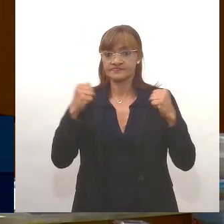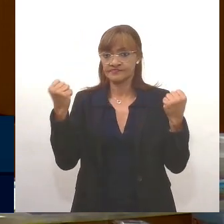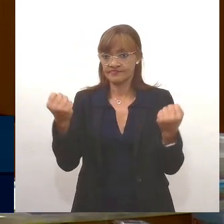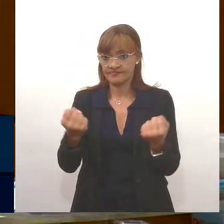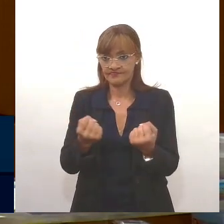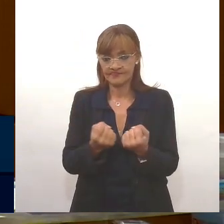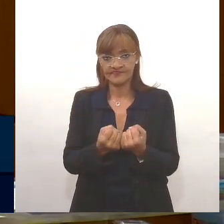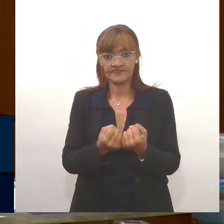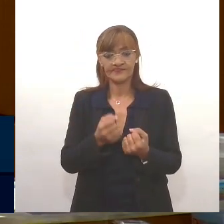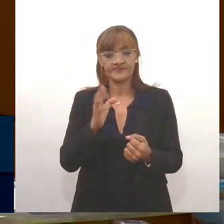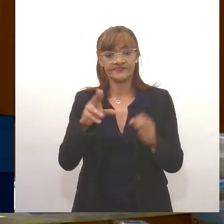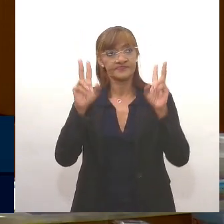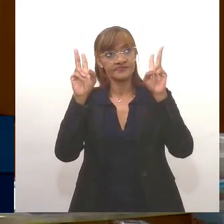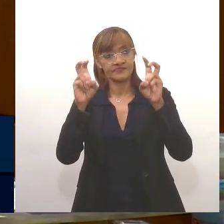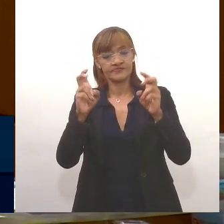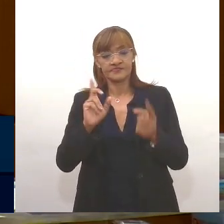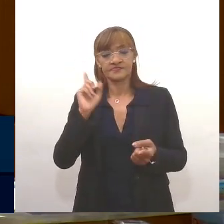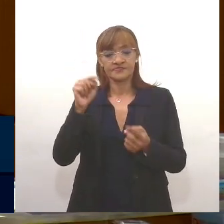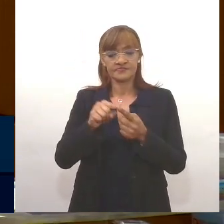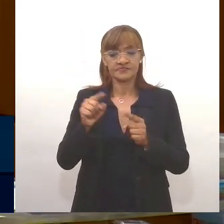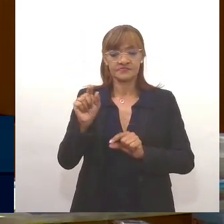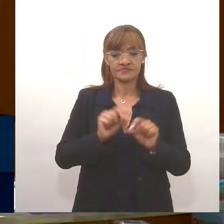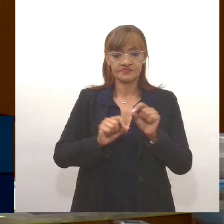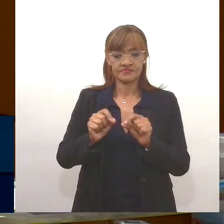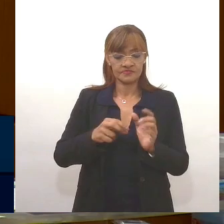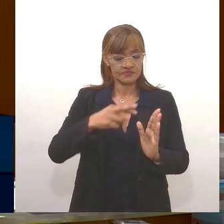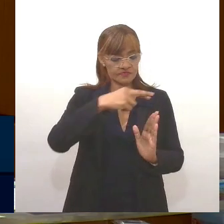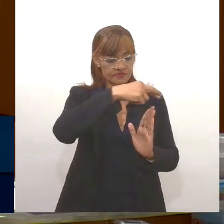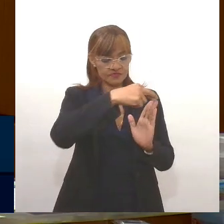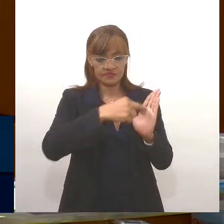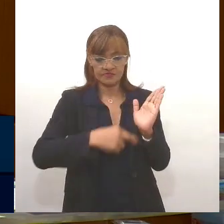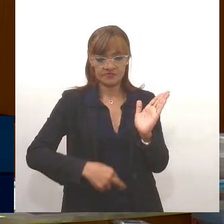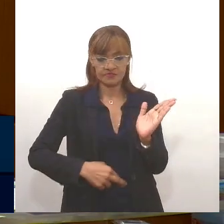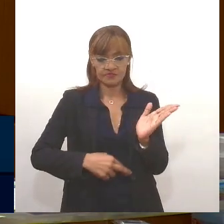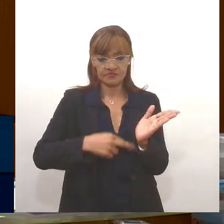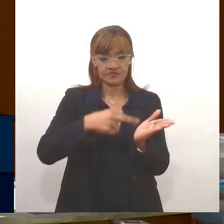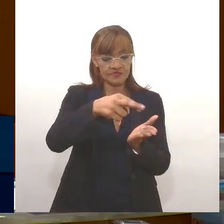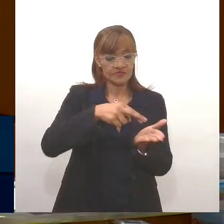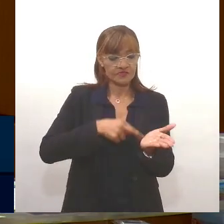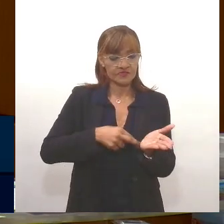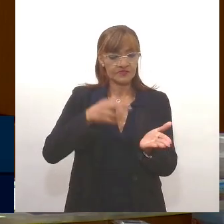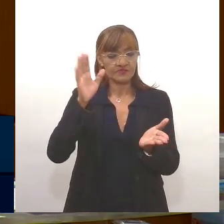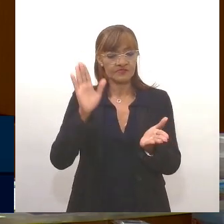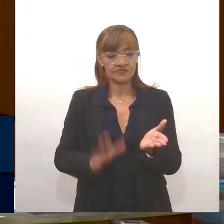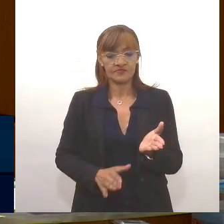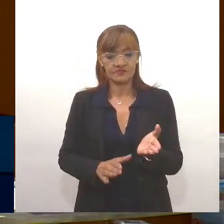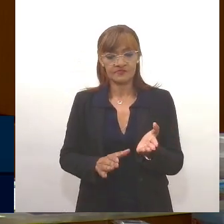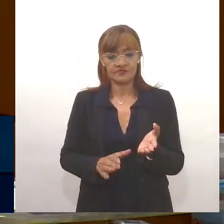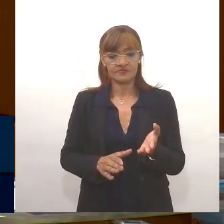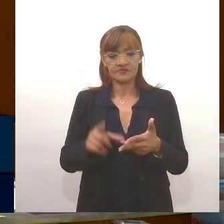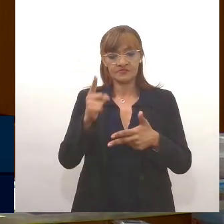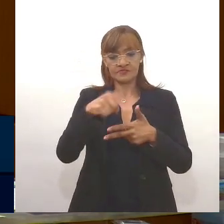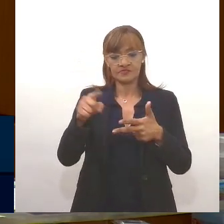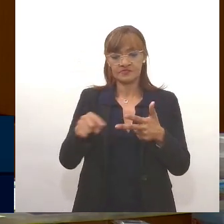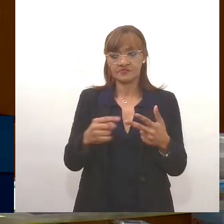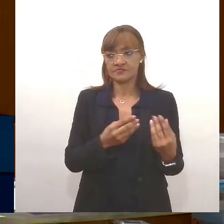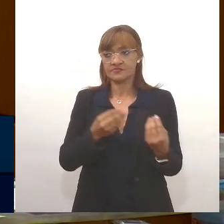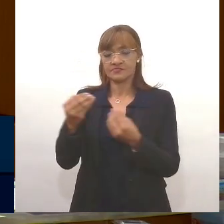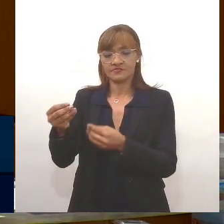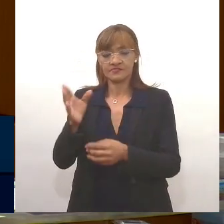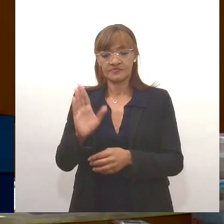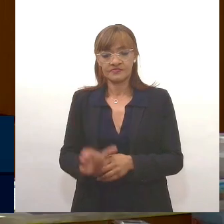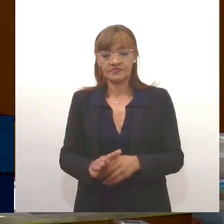elaboração de um relatório com recomendações ao MEC voltado a desenhos de